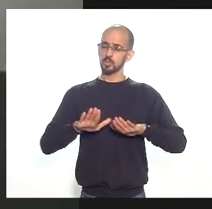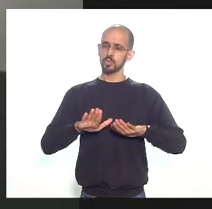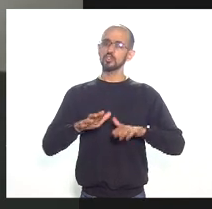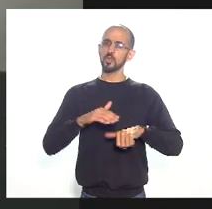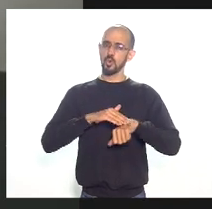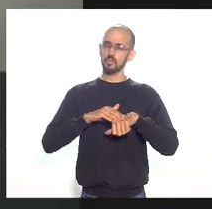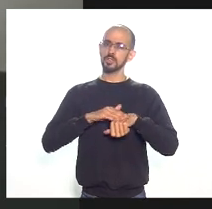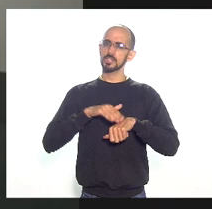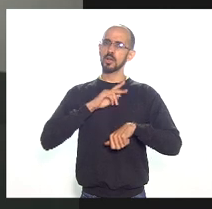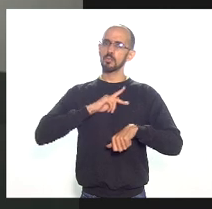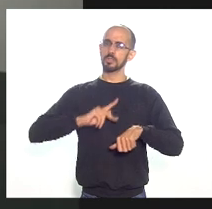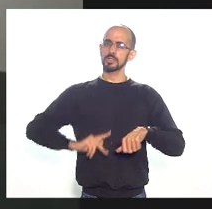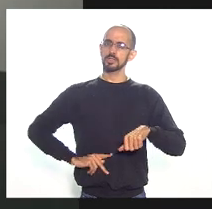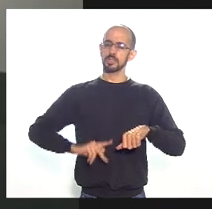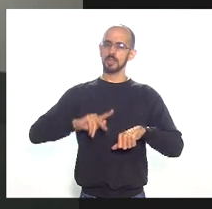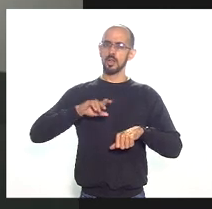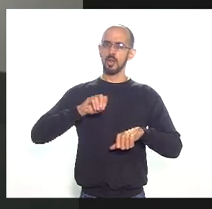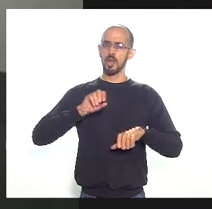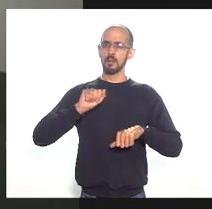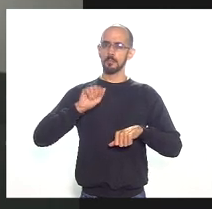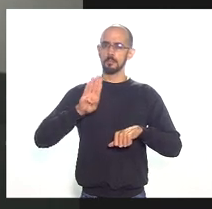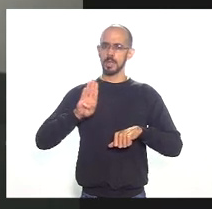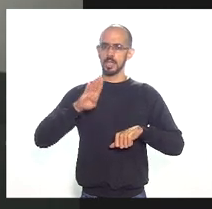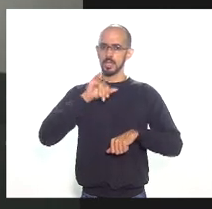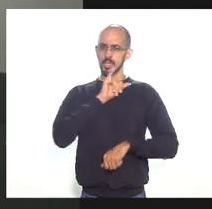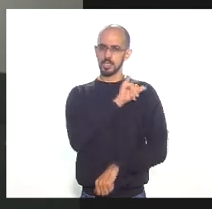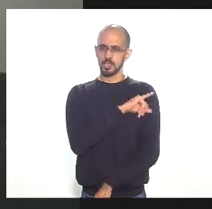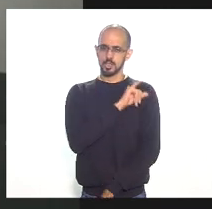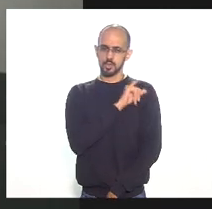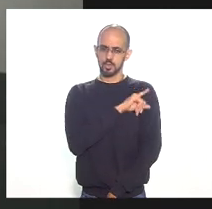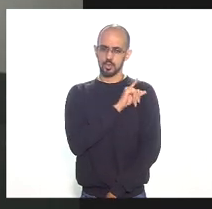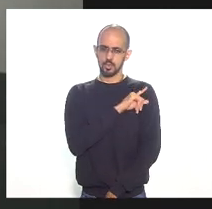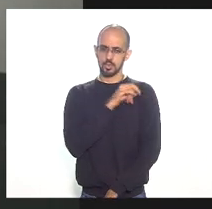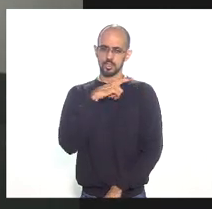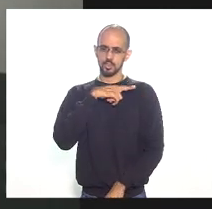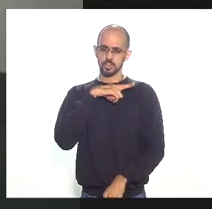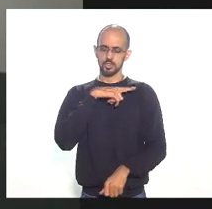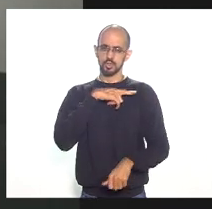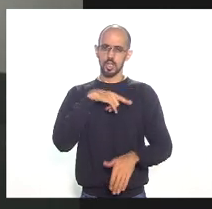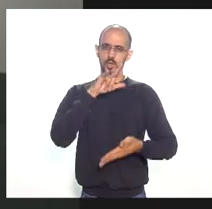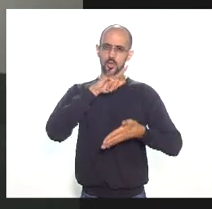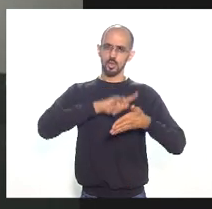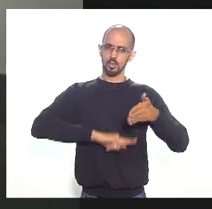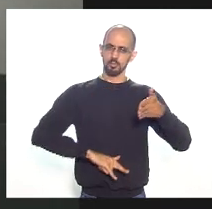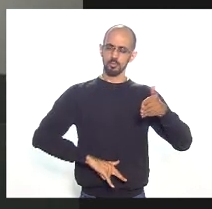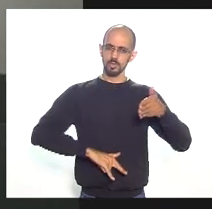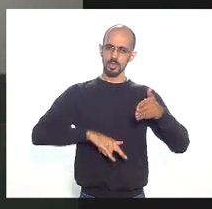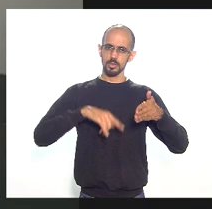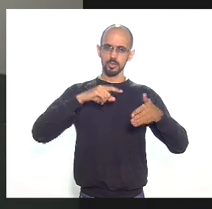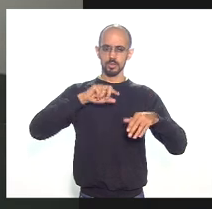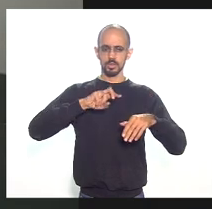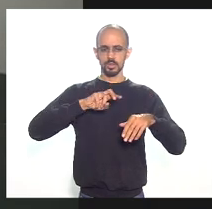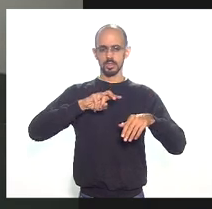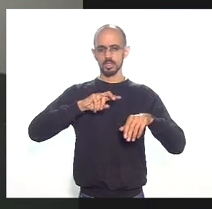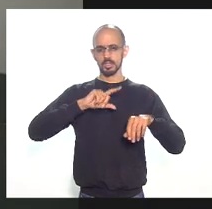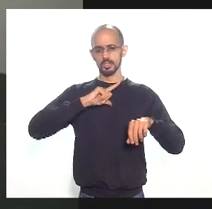com o presidente da OAB do Rio de Janeiro e temos aqui em mãos uma nota em que a gente tem